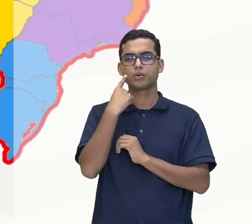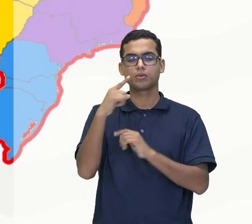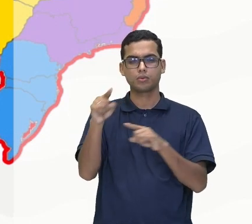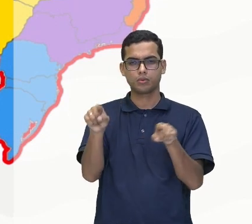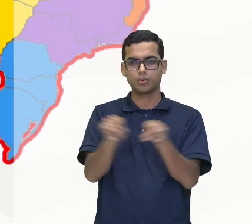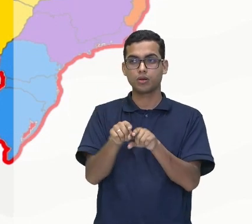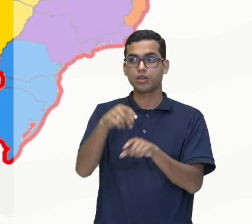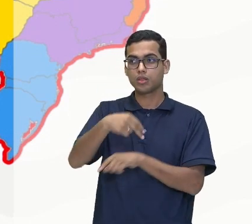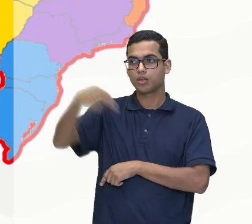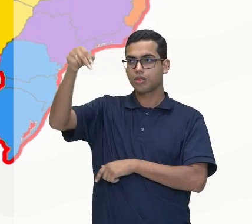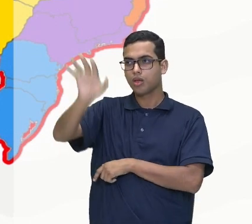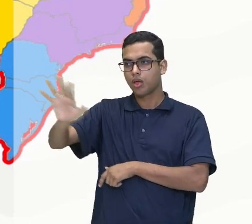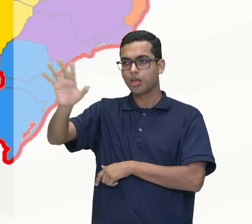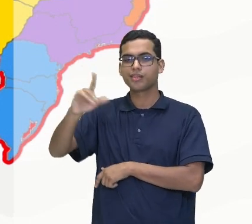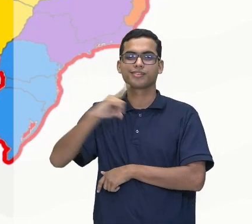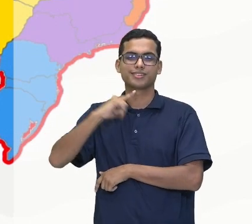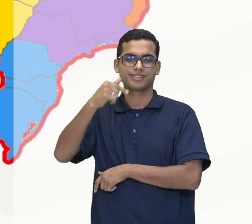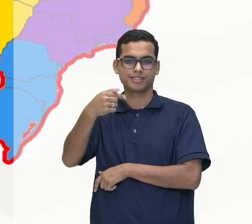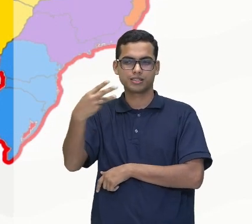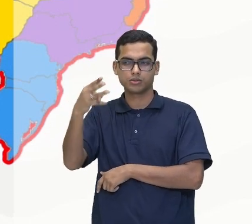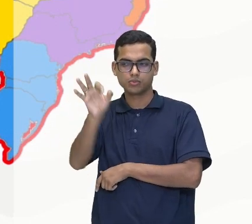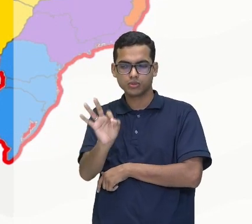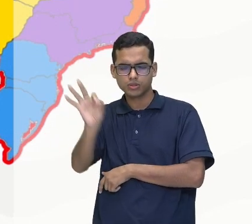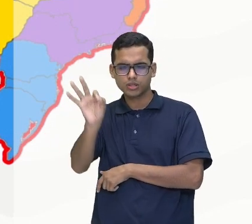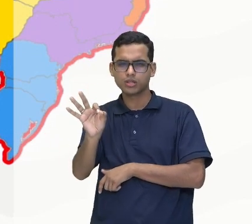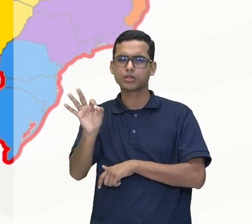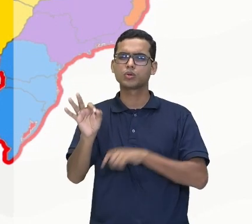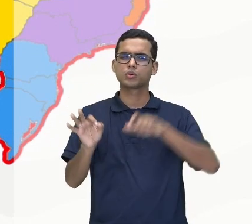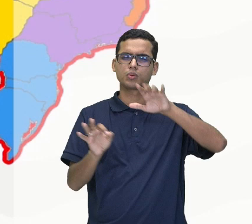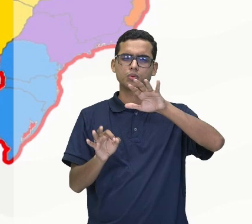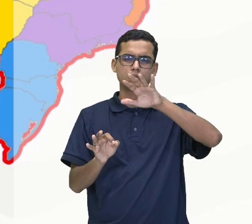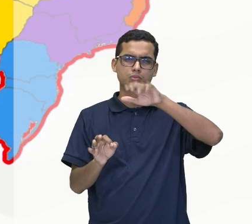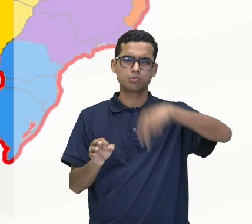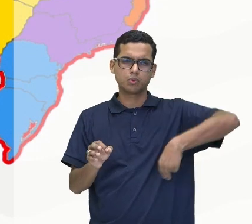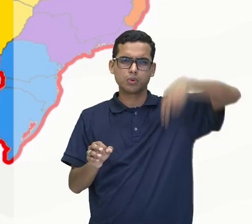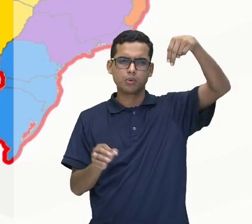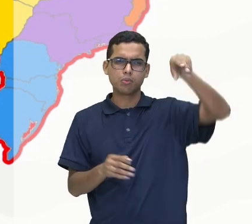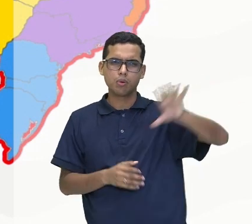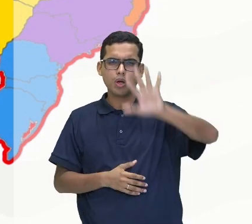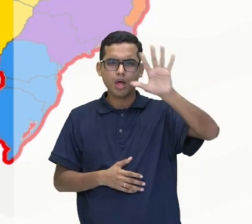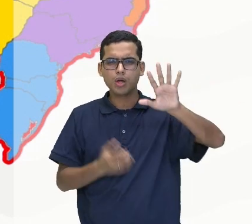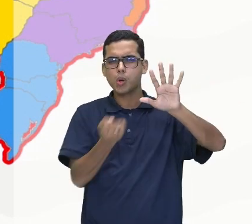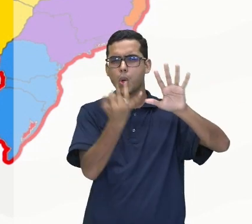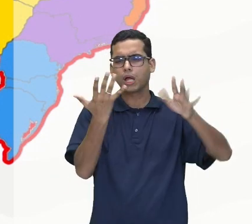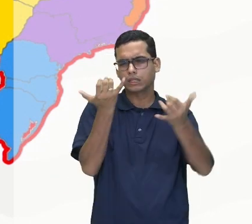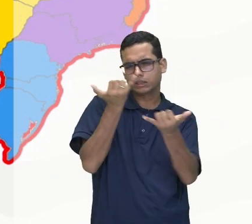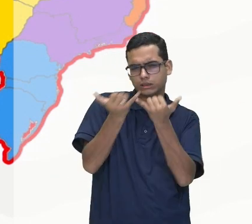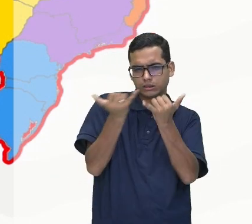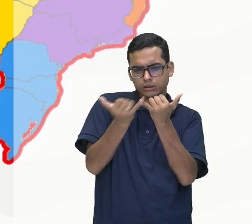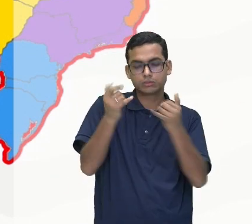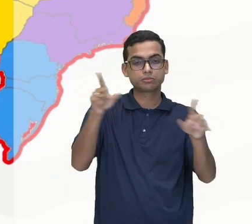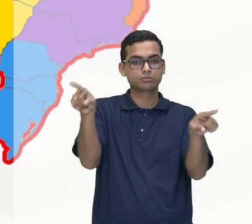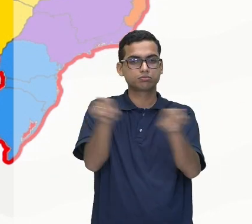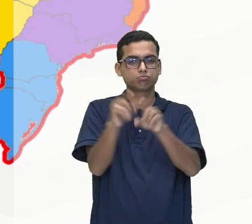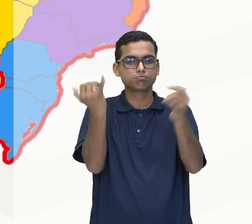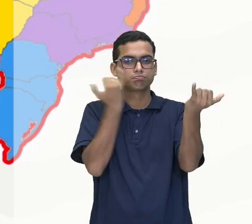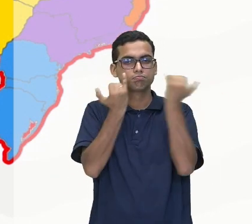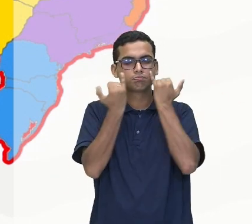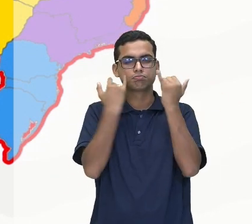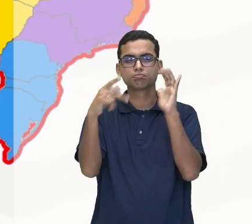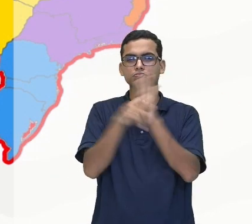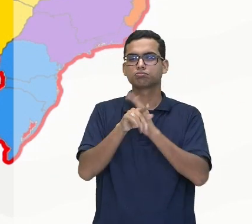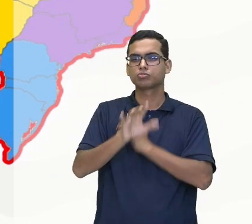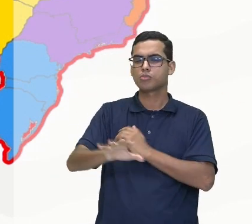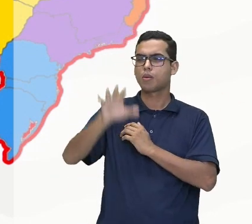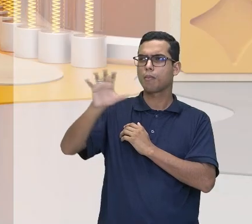E aí a gente consegue observar tanto no mapa, né, esses dados, quanto no nosso gráfico,